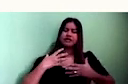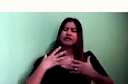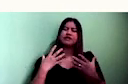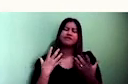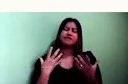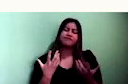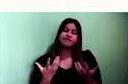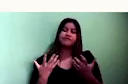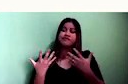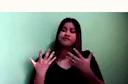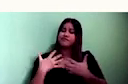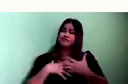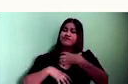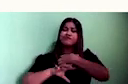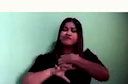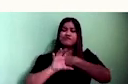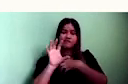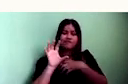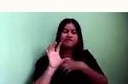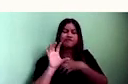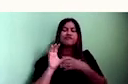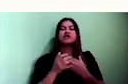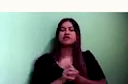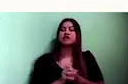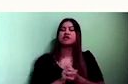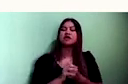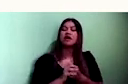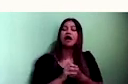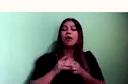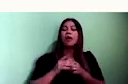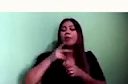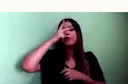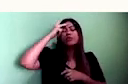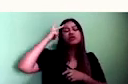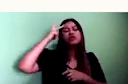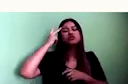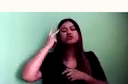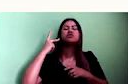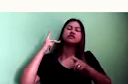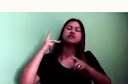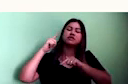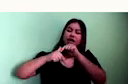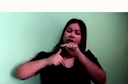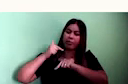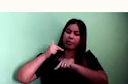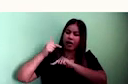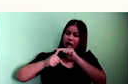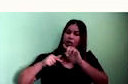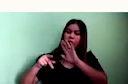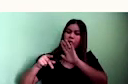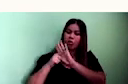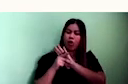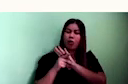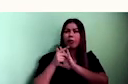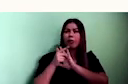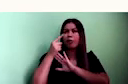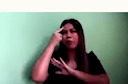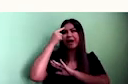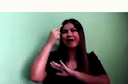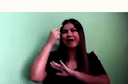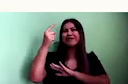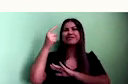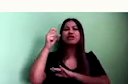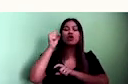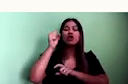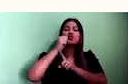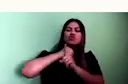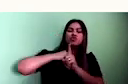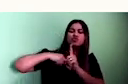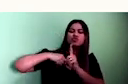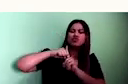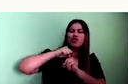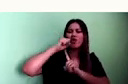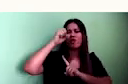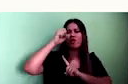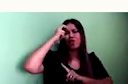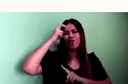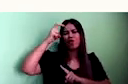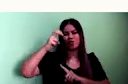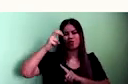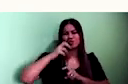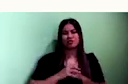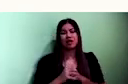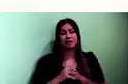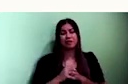isso leva em consideração a parte sociocultural, né? Então, são opções, né, são práticas